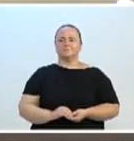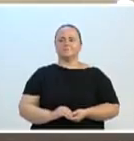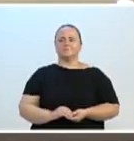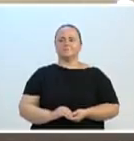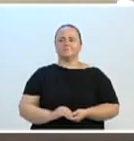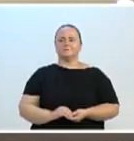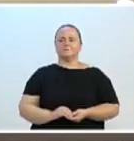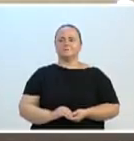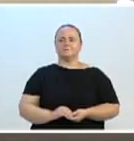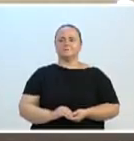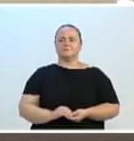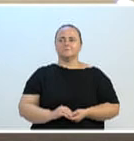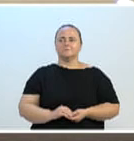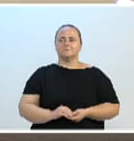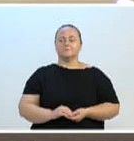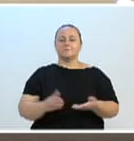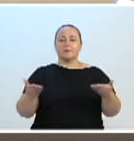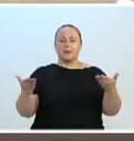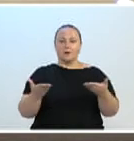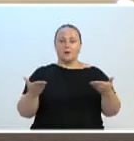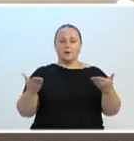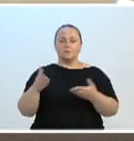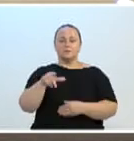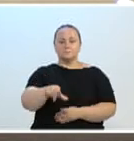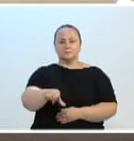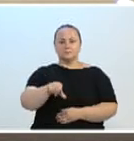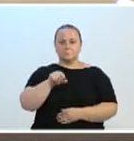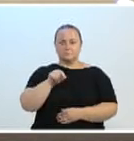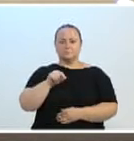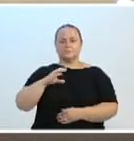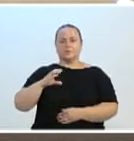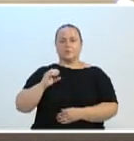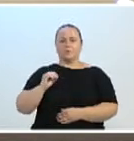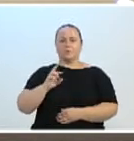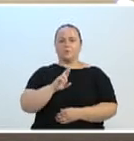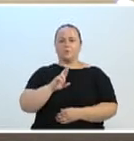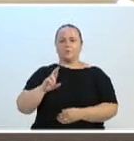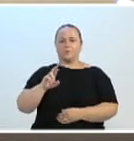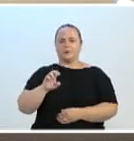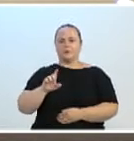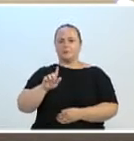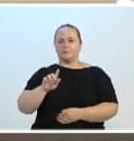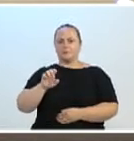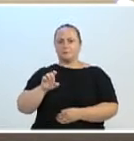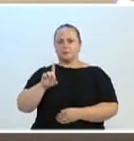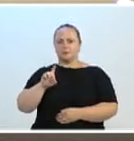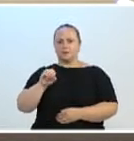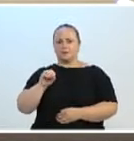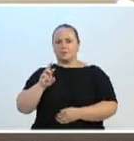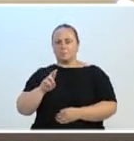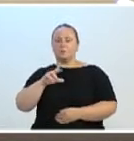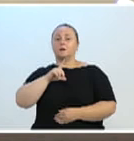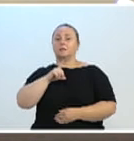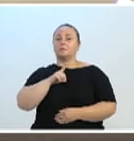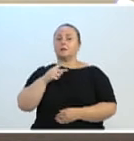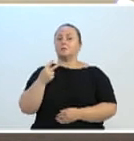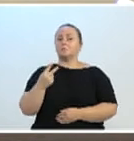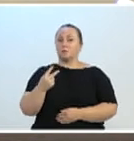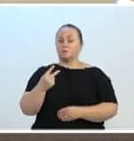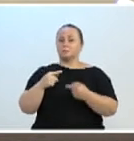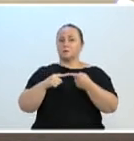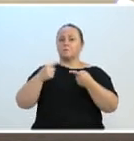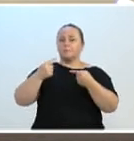faremos a escolha do corregedor titular e do corregedor substituto da Câmara Municipal. Consulto aos